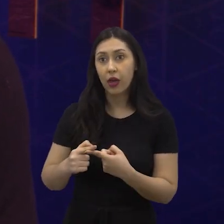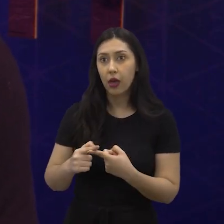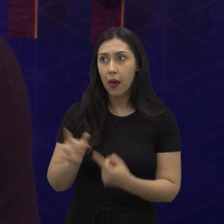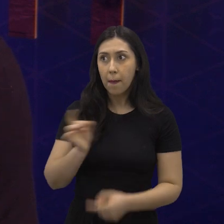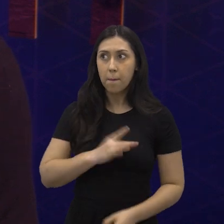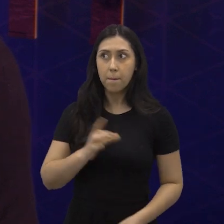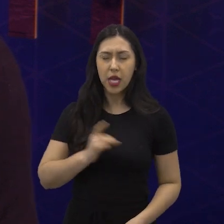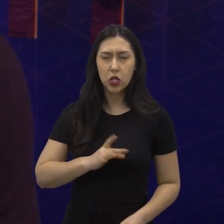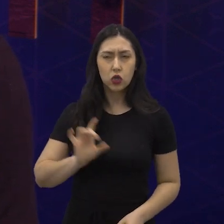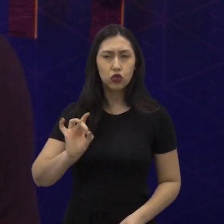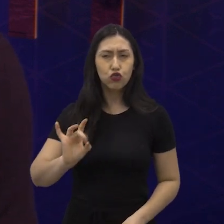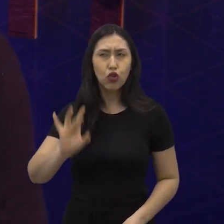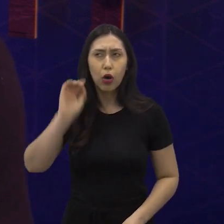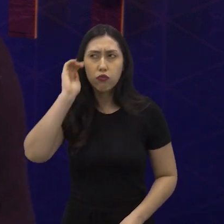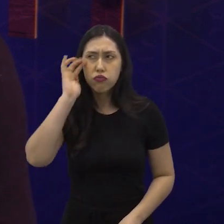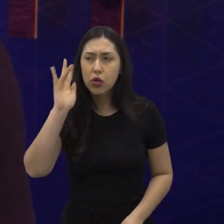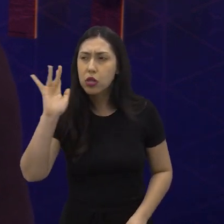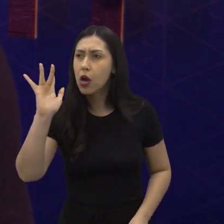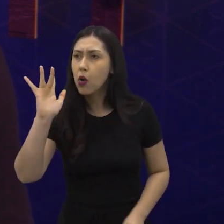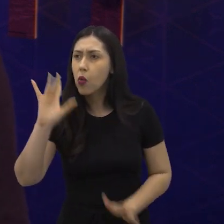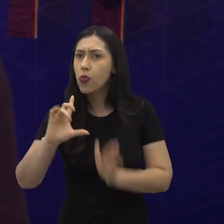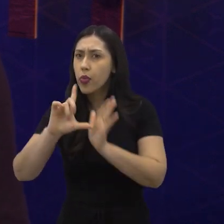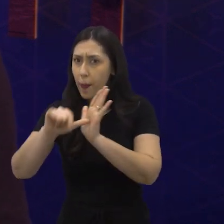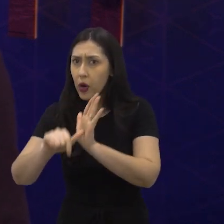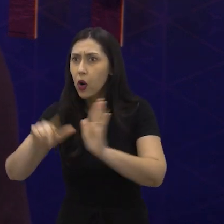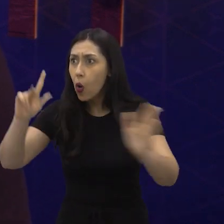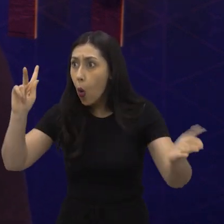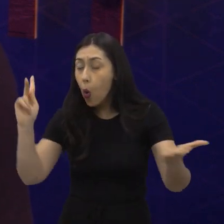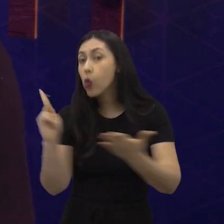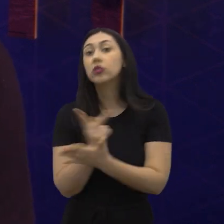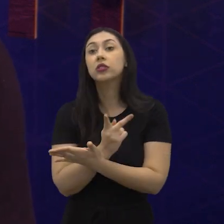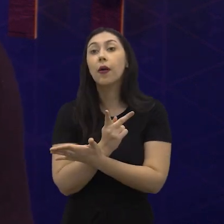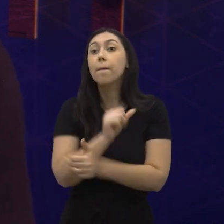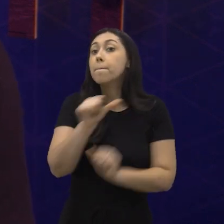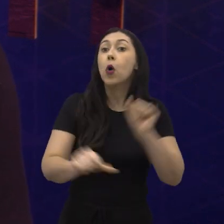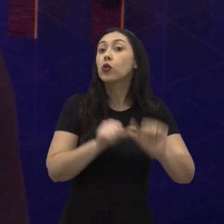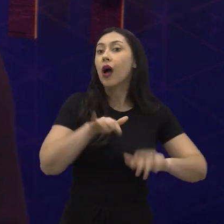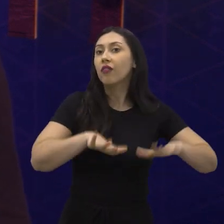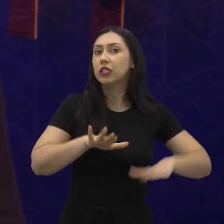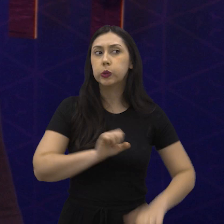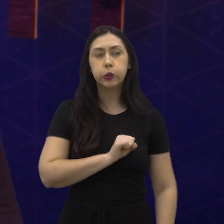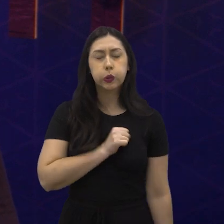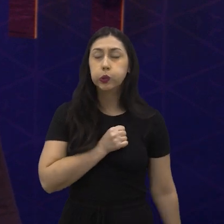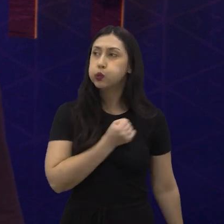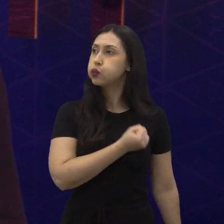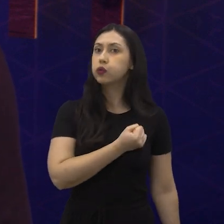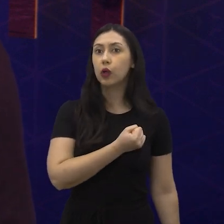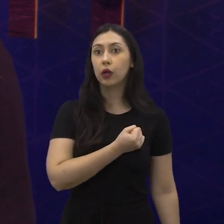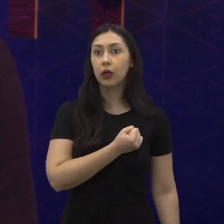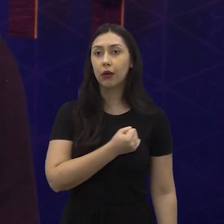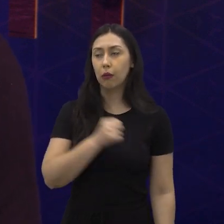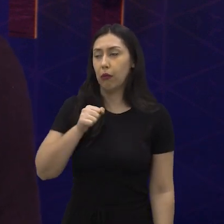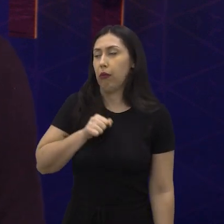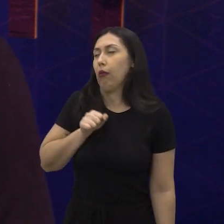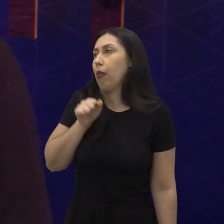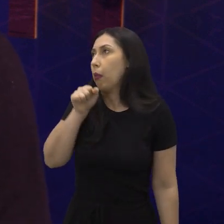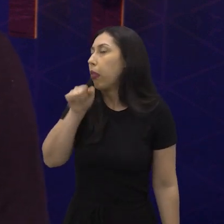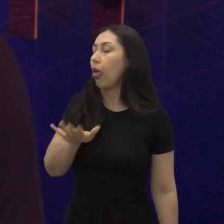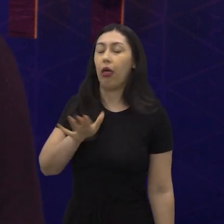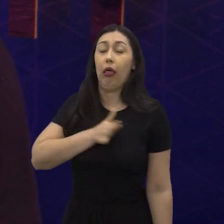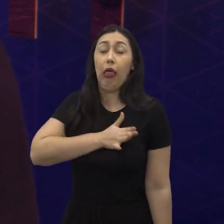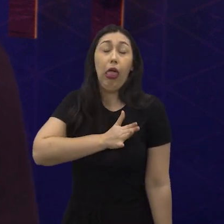sentimento, ele evolui para outro, né? Ele pode evoluir para raiva, ele pode evoluir para o